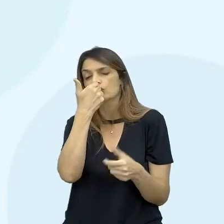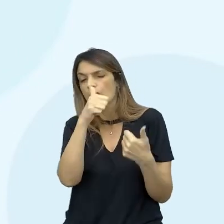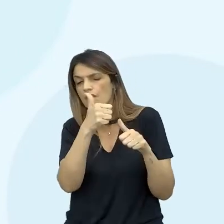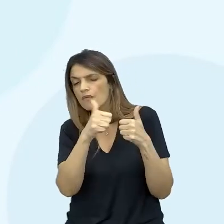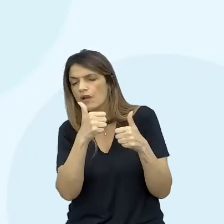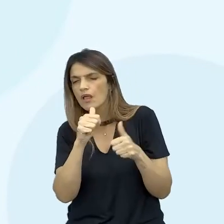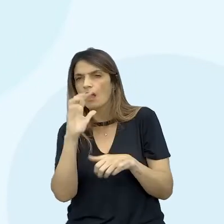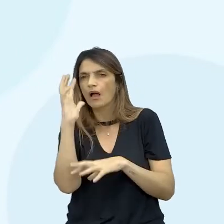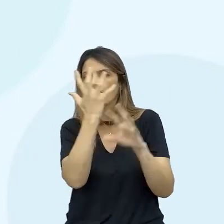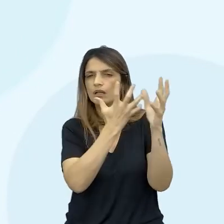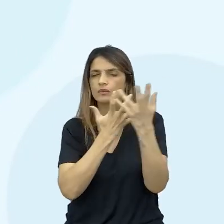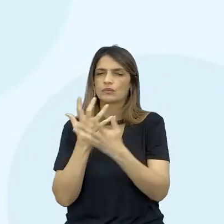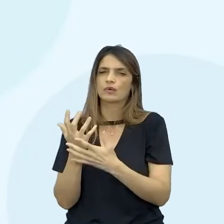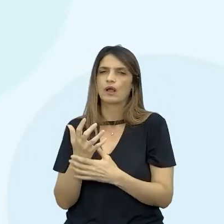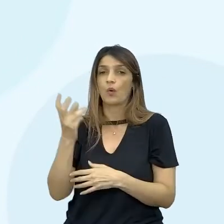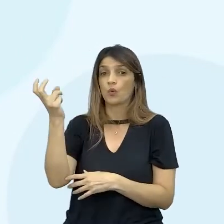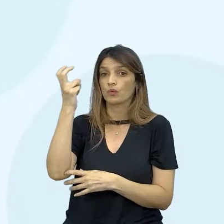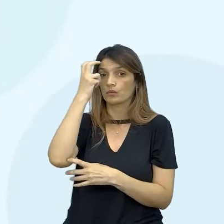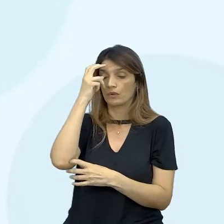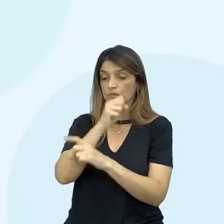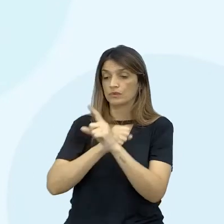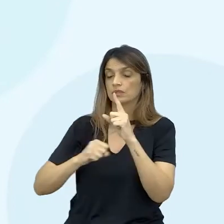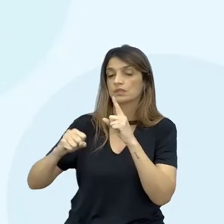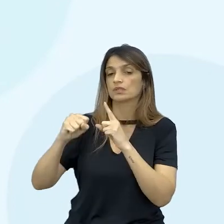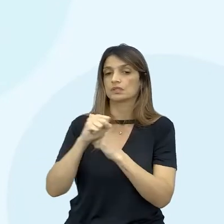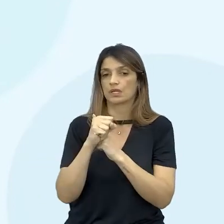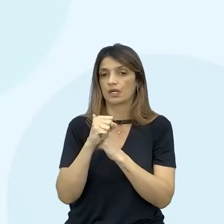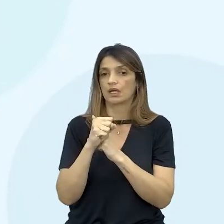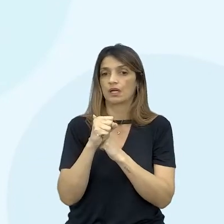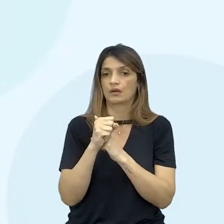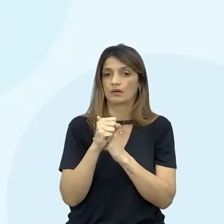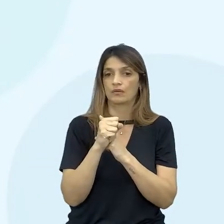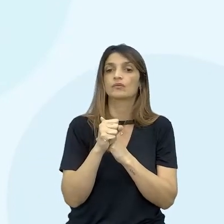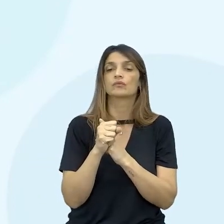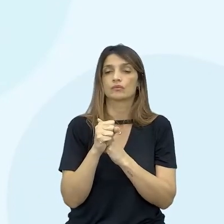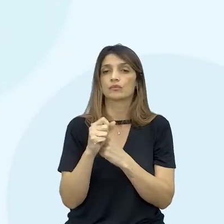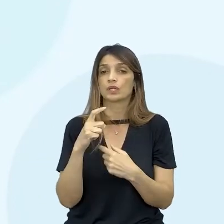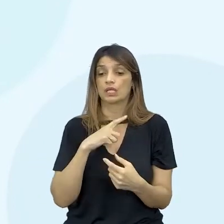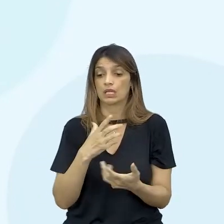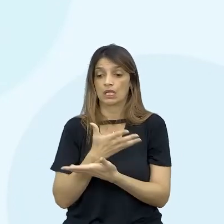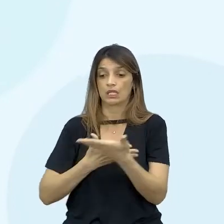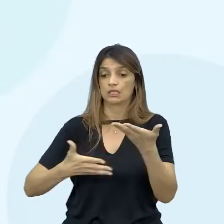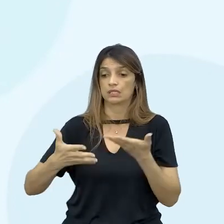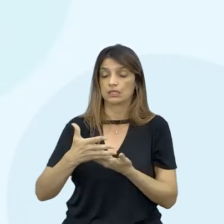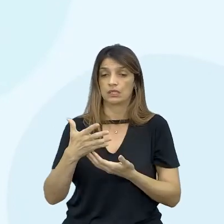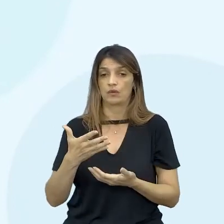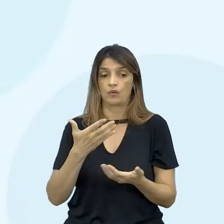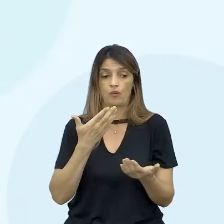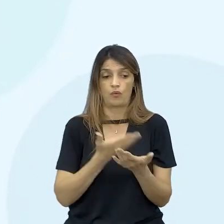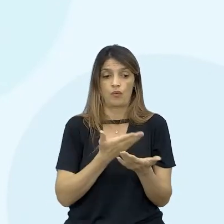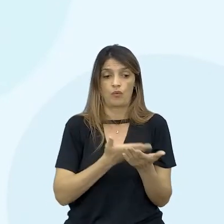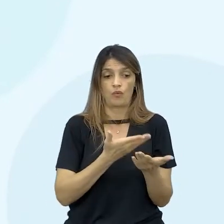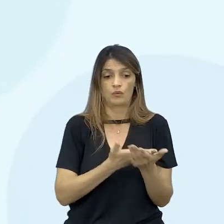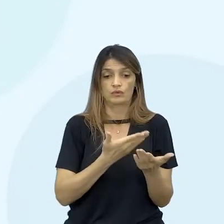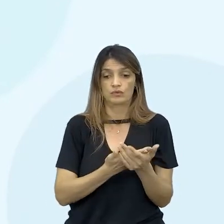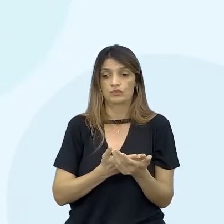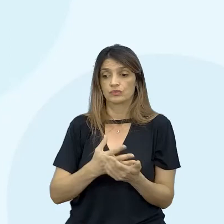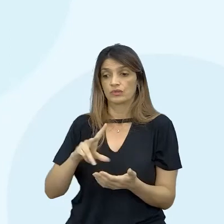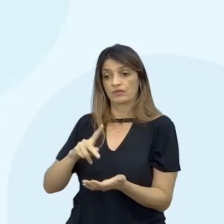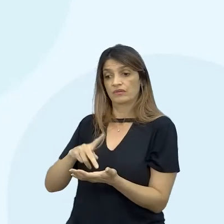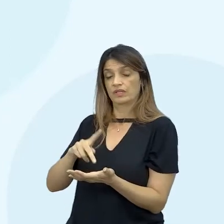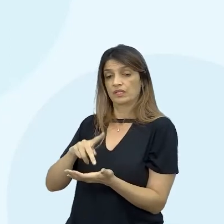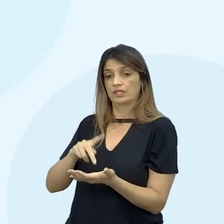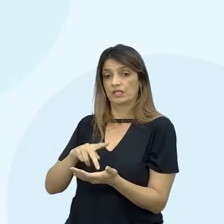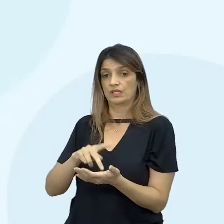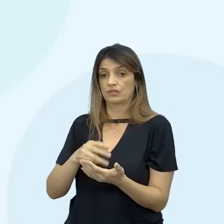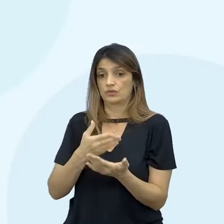naturais, culturais, sociais, que serão levados a estabelecer relações entre o espaço estudado e a realidade. Então, nós teremos o